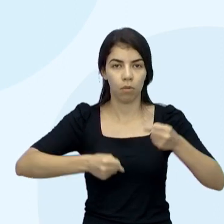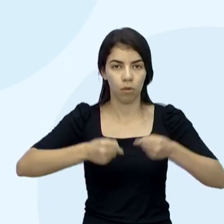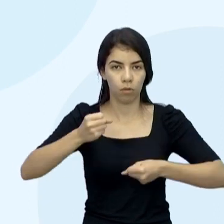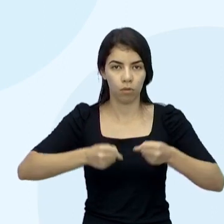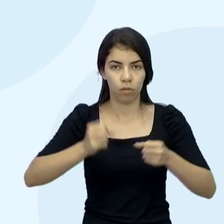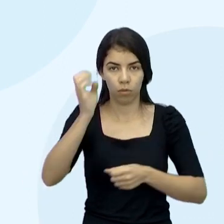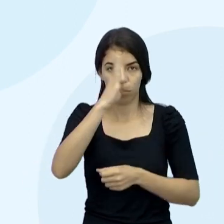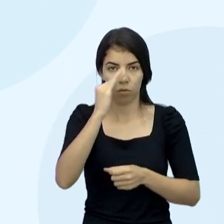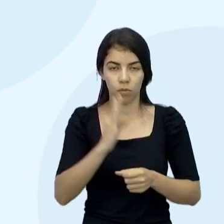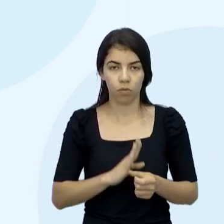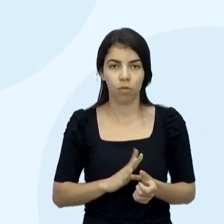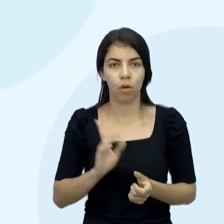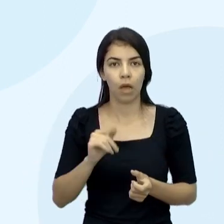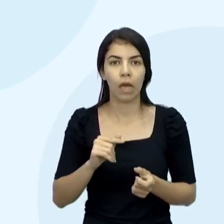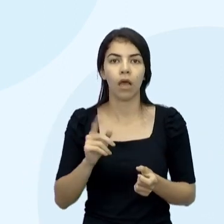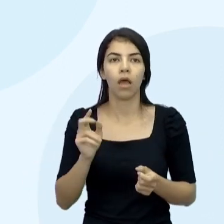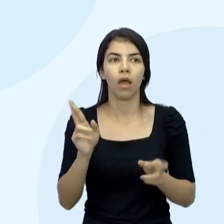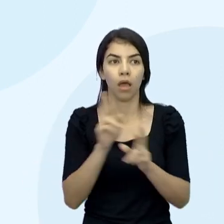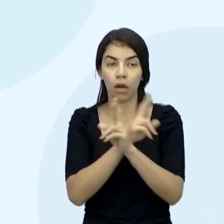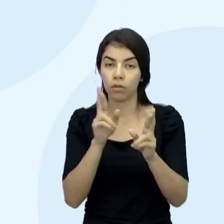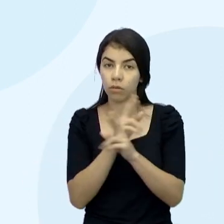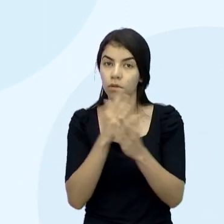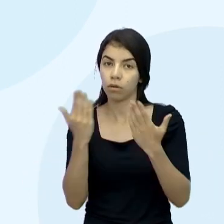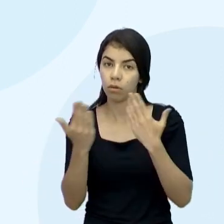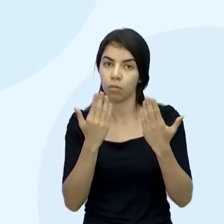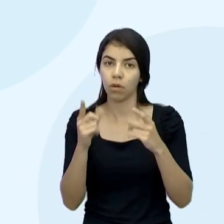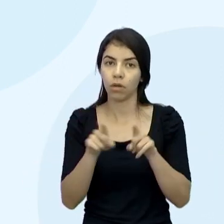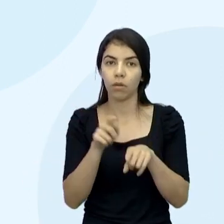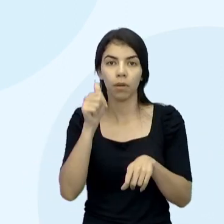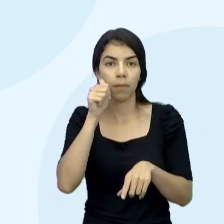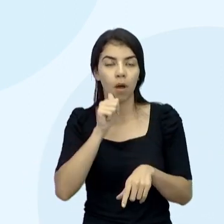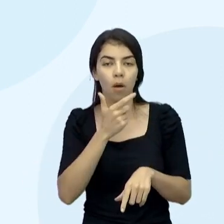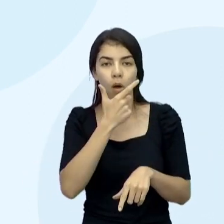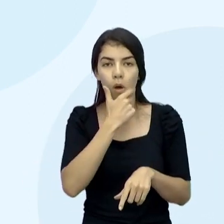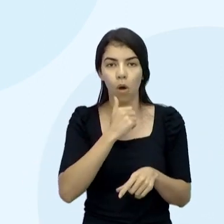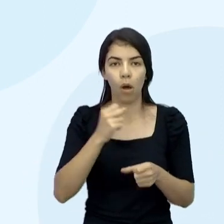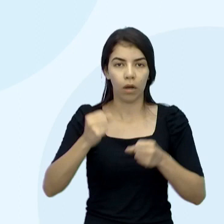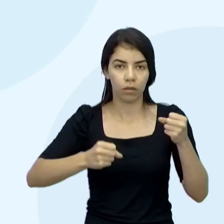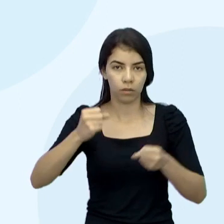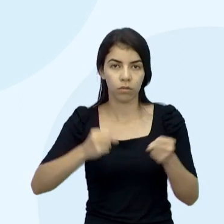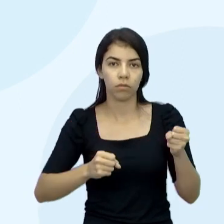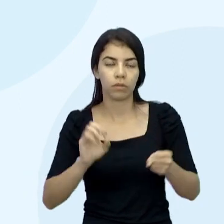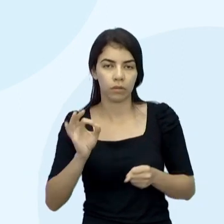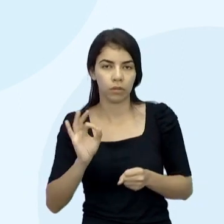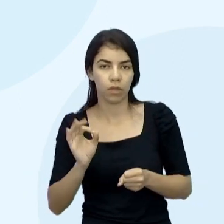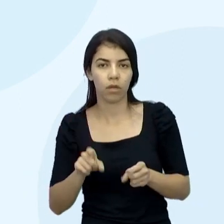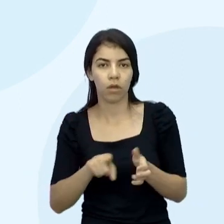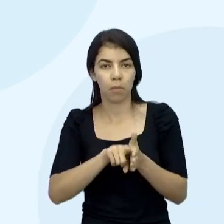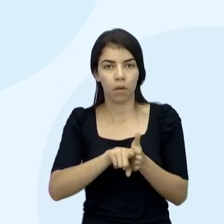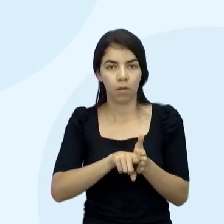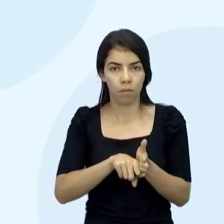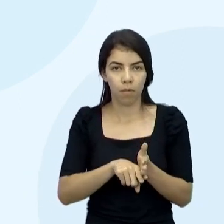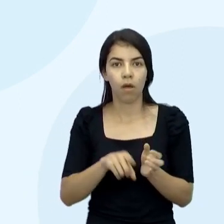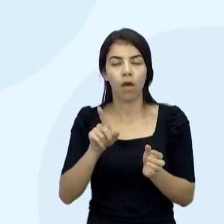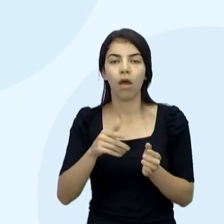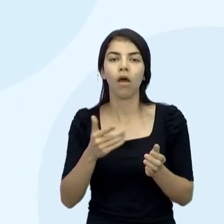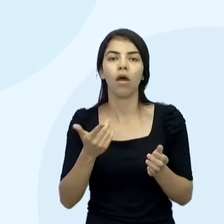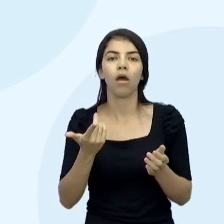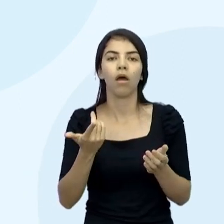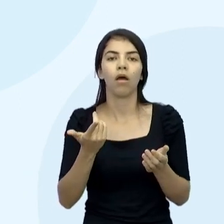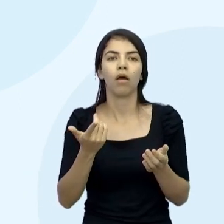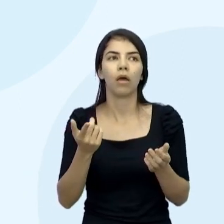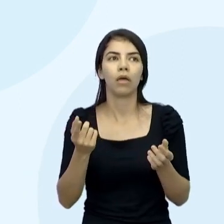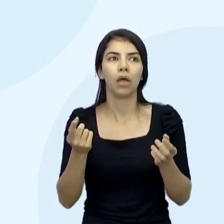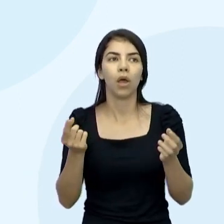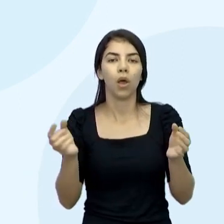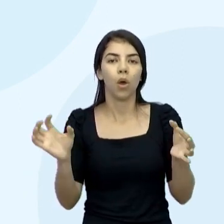aí faz a relação, né? Mulheres dirigem, homens dirigem, e aproveita a pesquisa e já faz o quê? Já